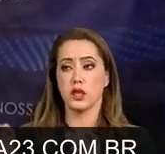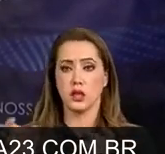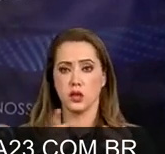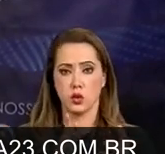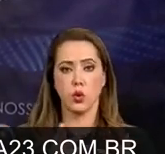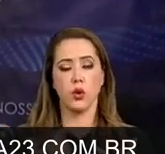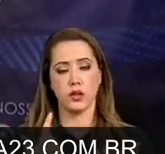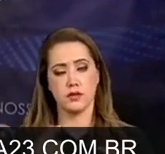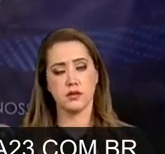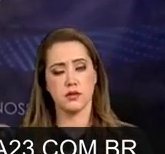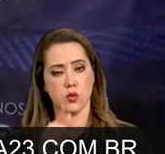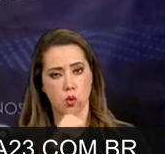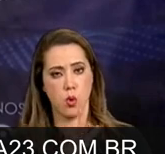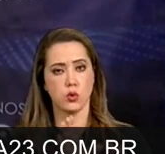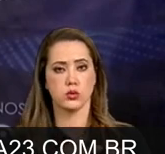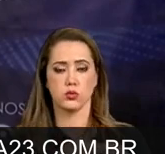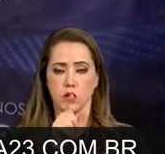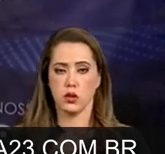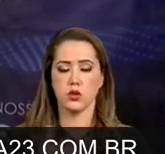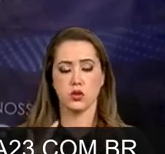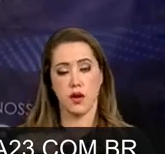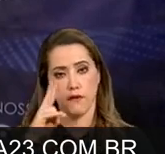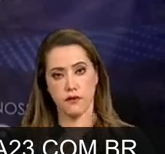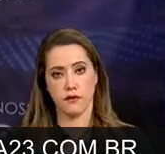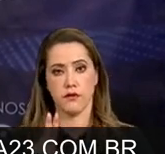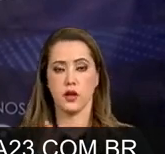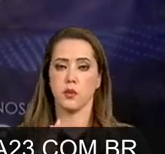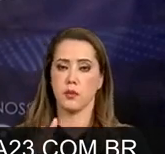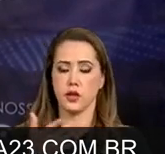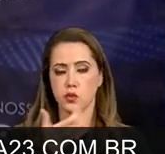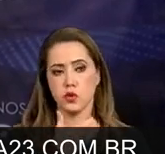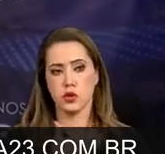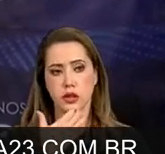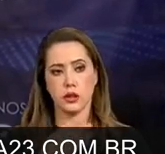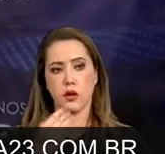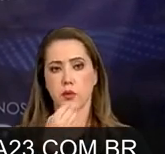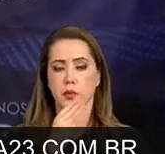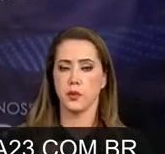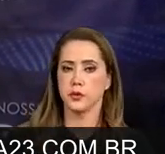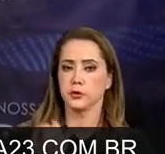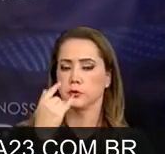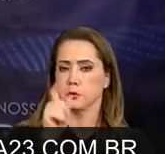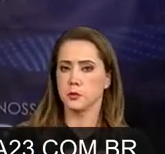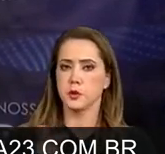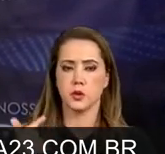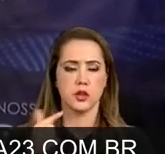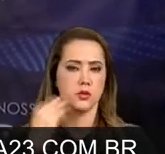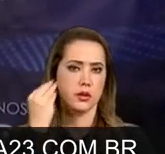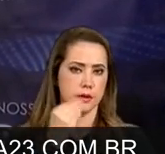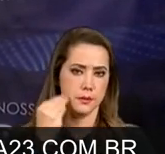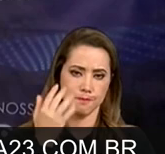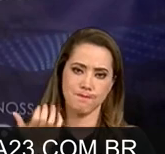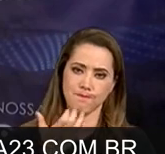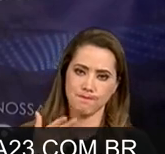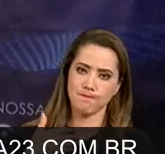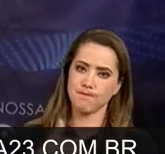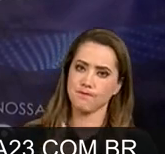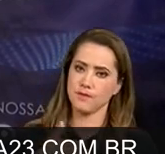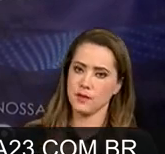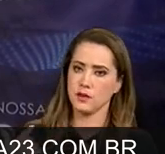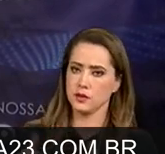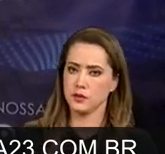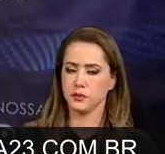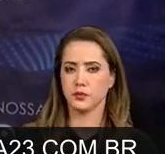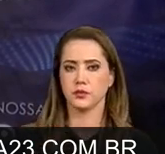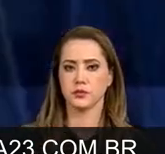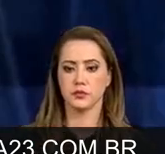repositores, já de olho no movimento do comércio no Natal. É uma boa oportunidade para quem ainda não tem experiência e quer entrar no mercado